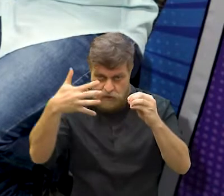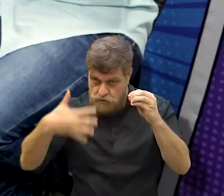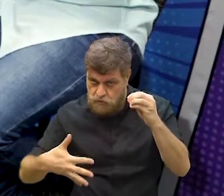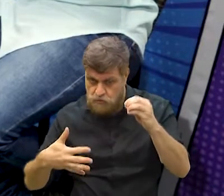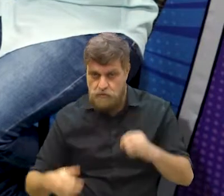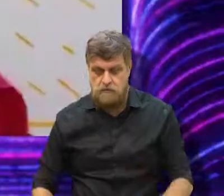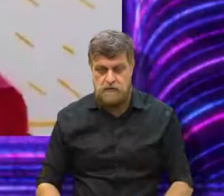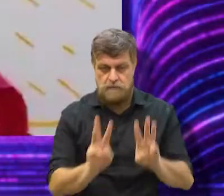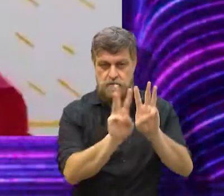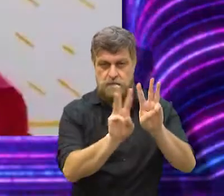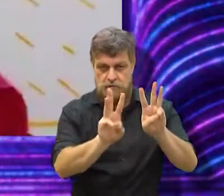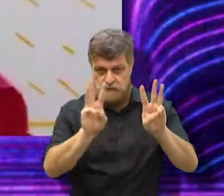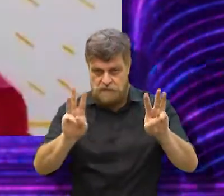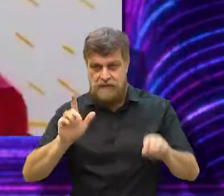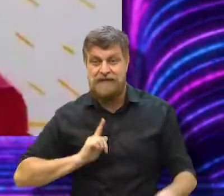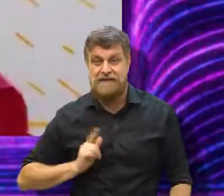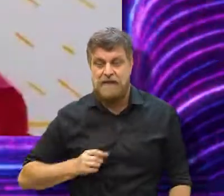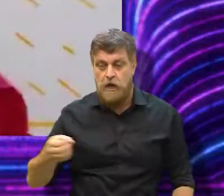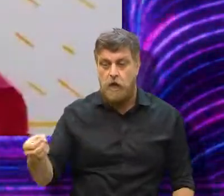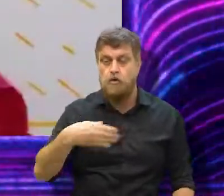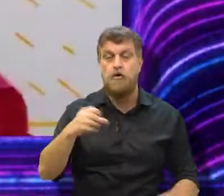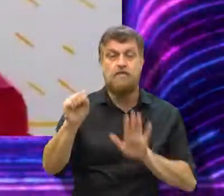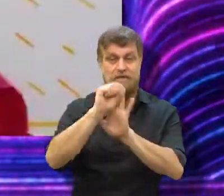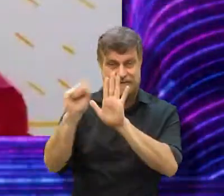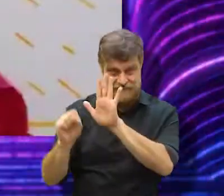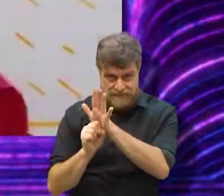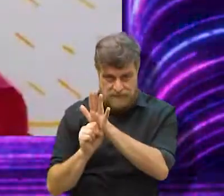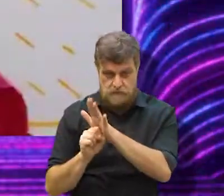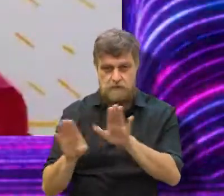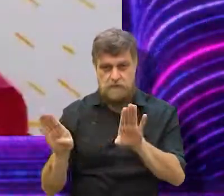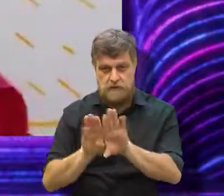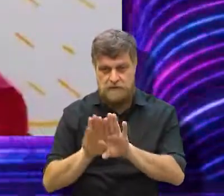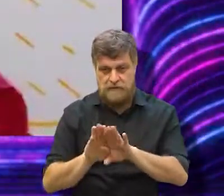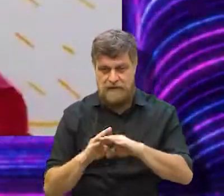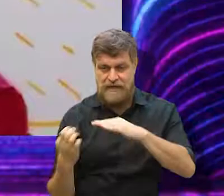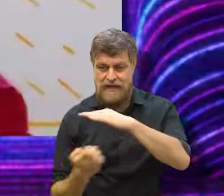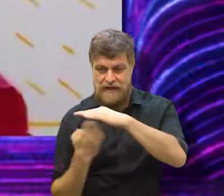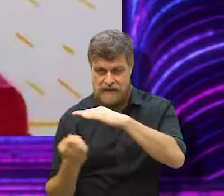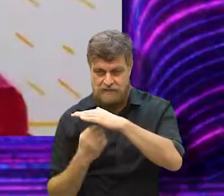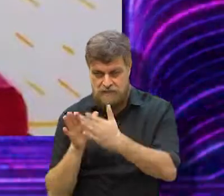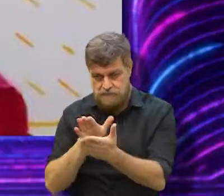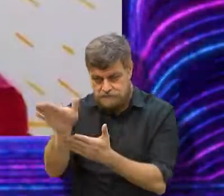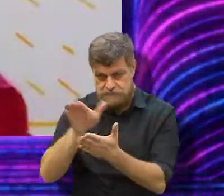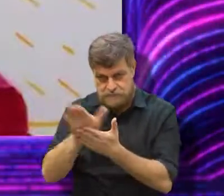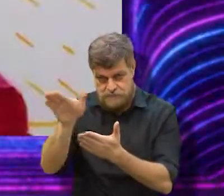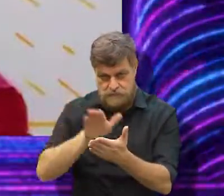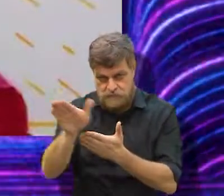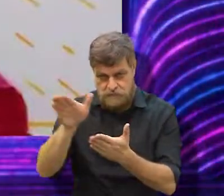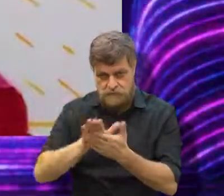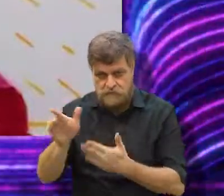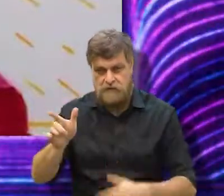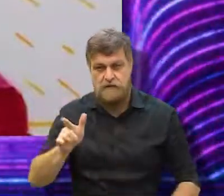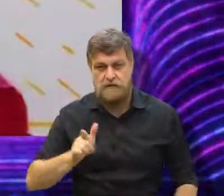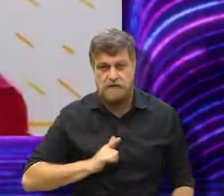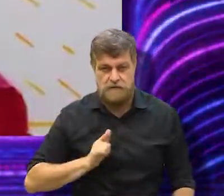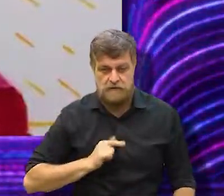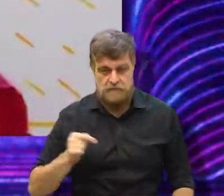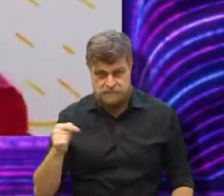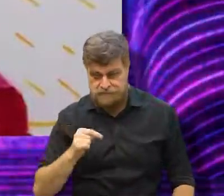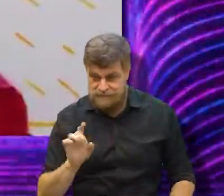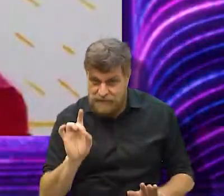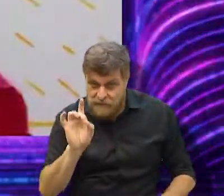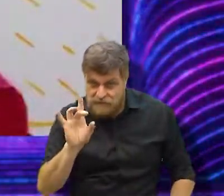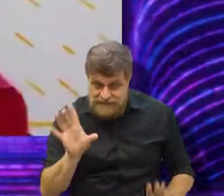né? Vai estar no site da Novo Século também, né? Que é a editora, o selo se chama